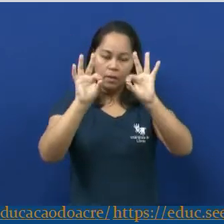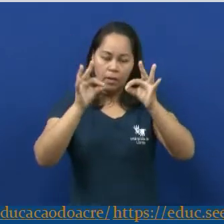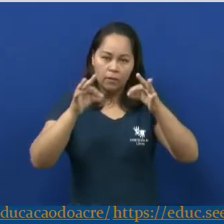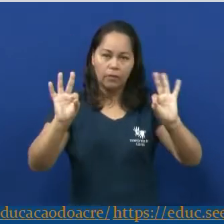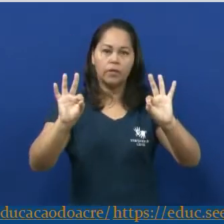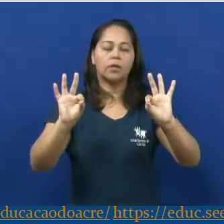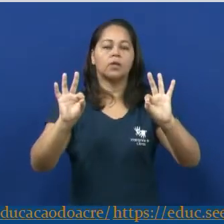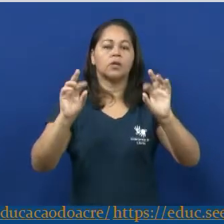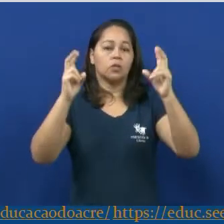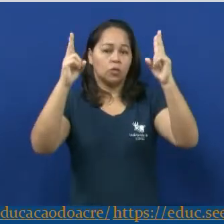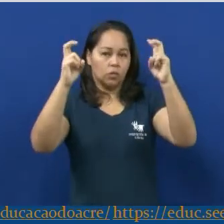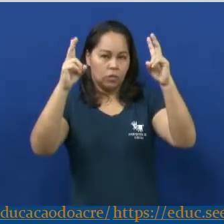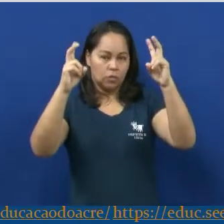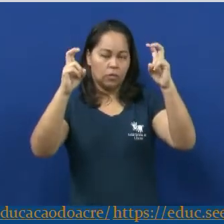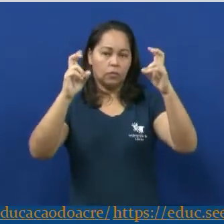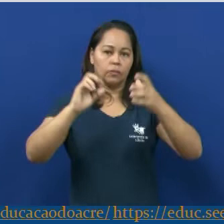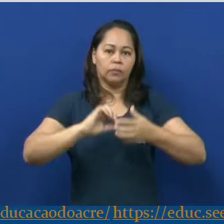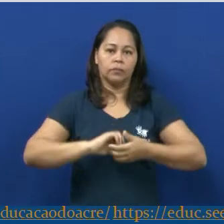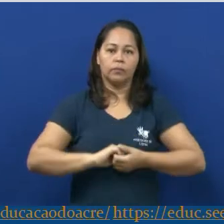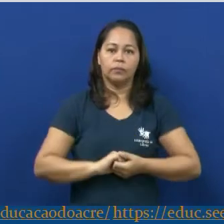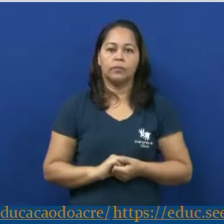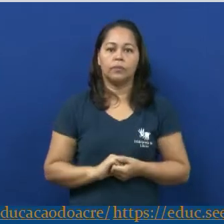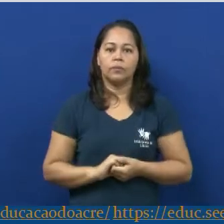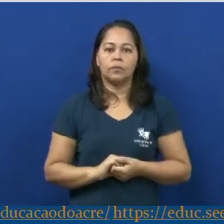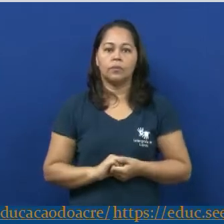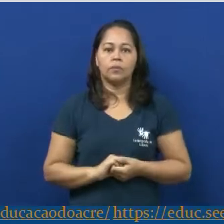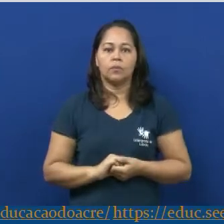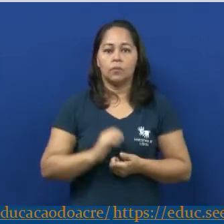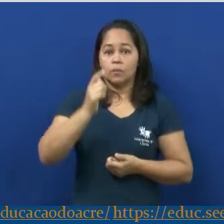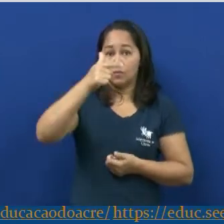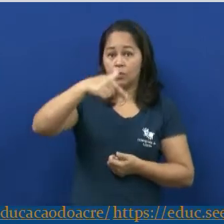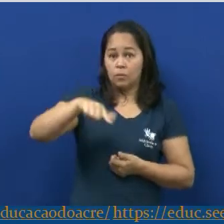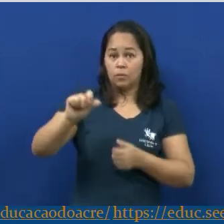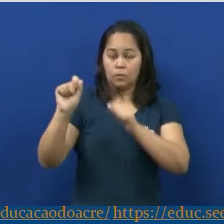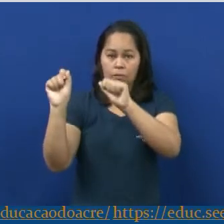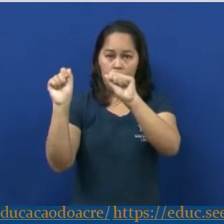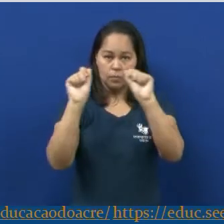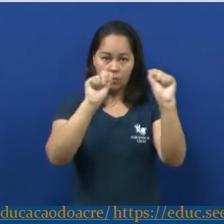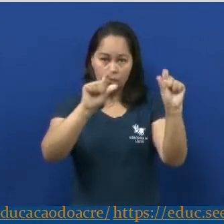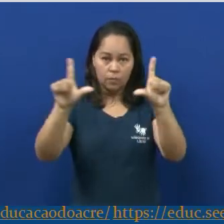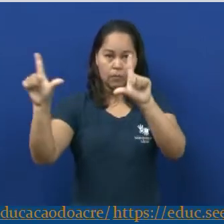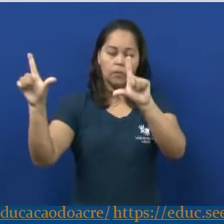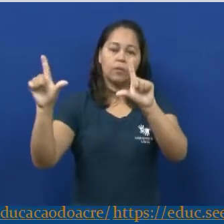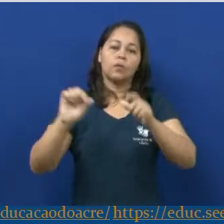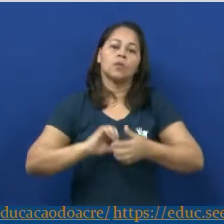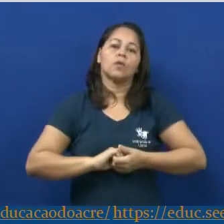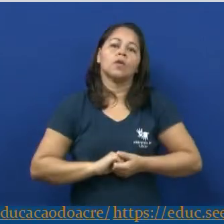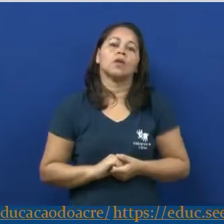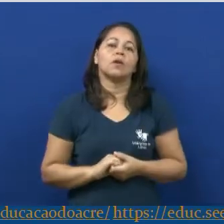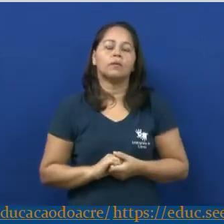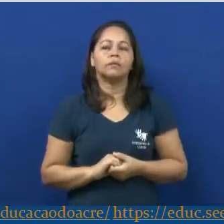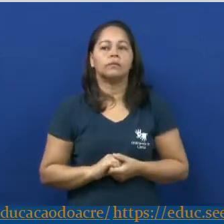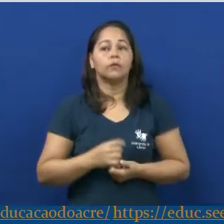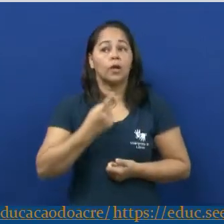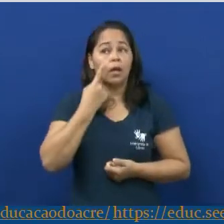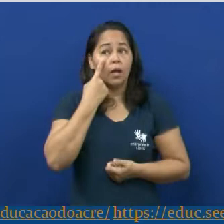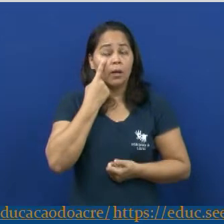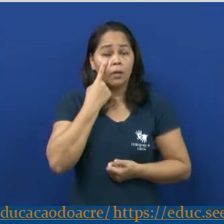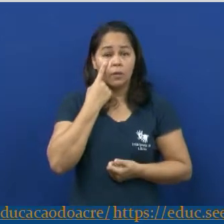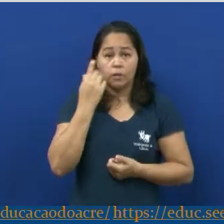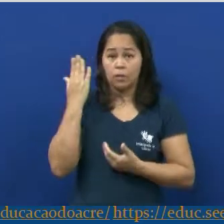assunto que eu tiver e no particípio vamos ver outra slide1 oi ó